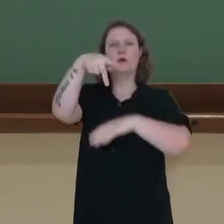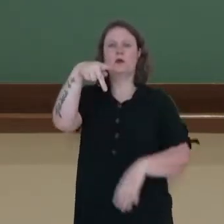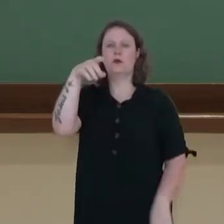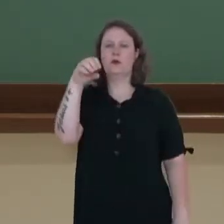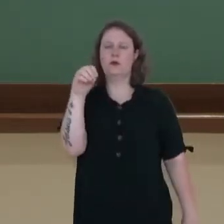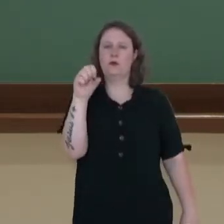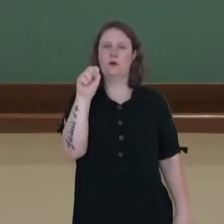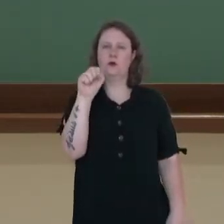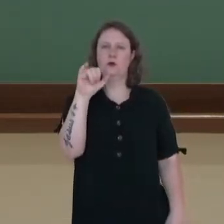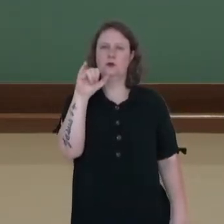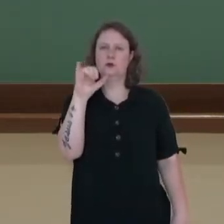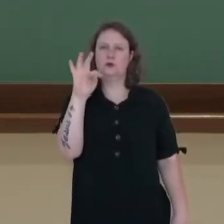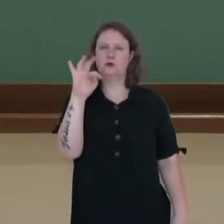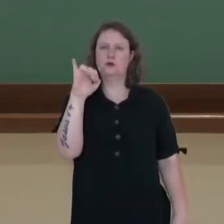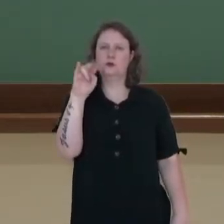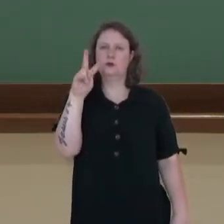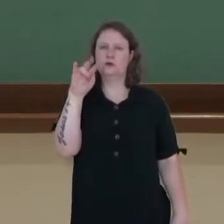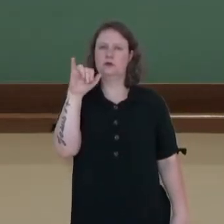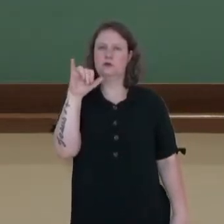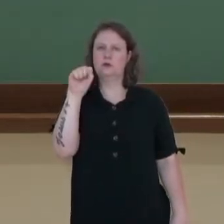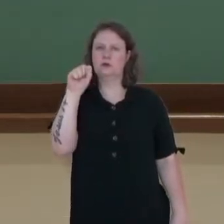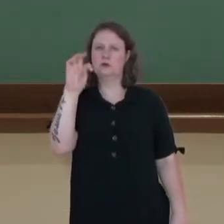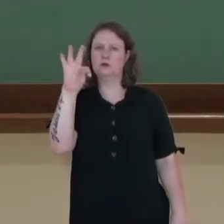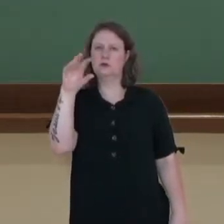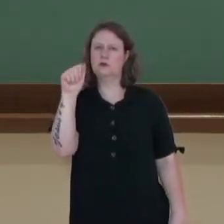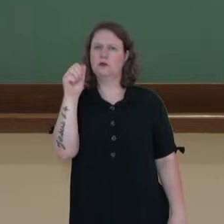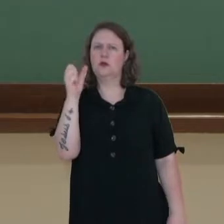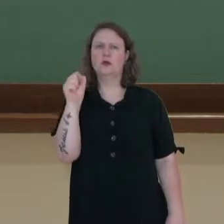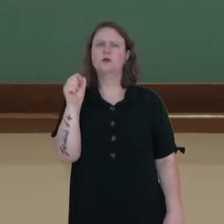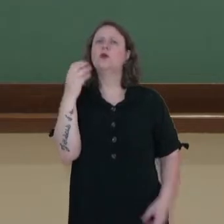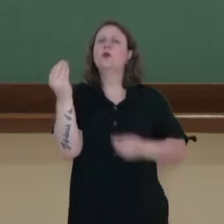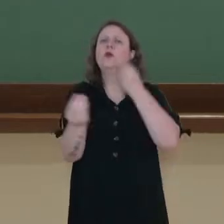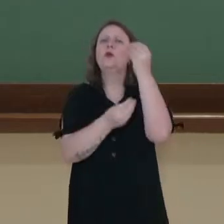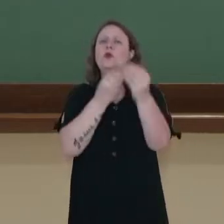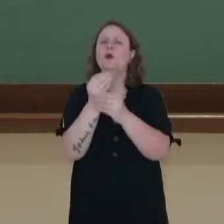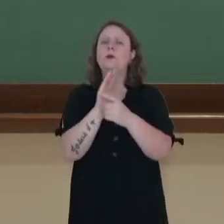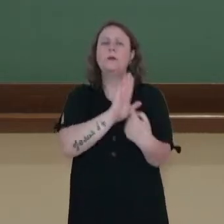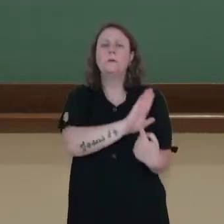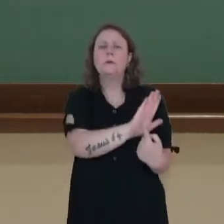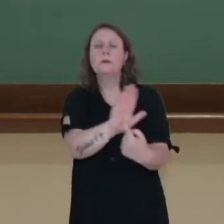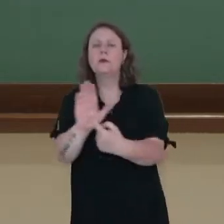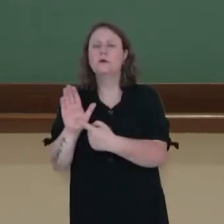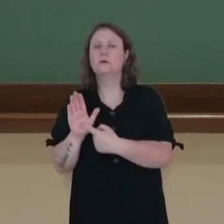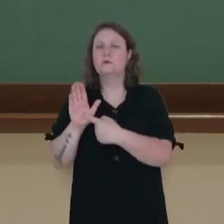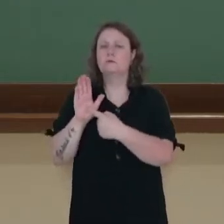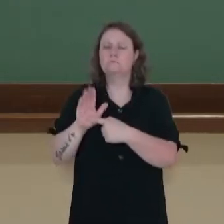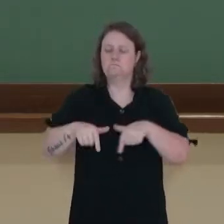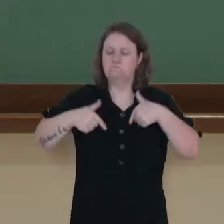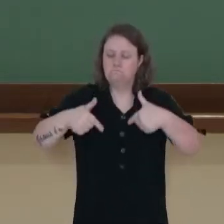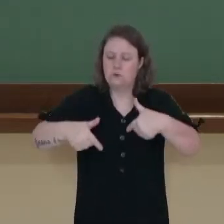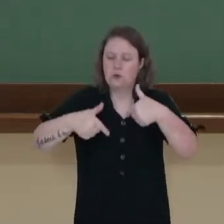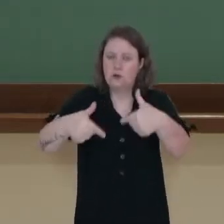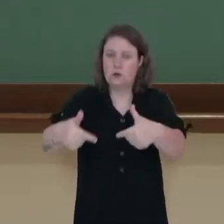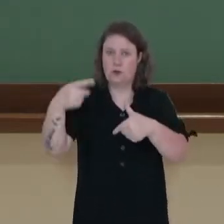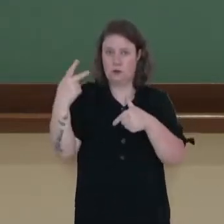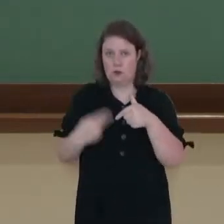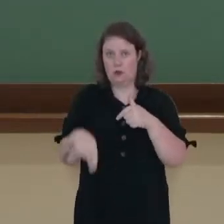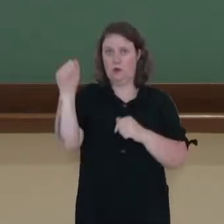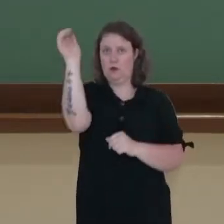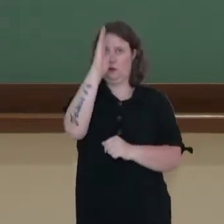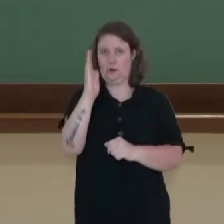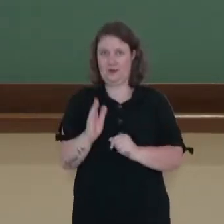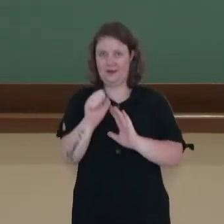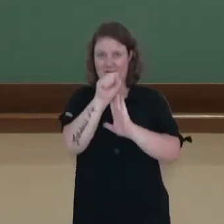ideias e a forma como elas se apresentaram e atuaram no Brasil do século XIX.